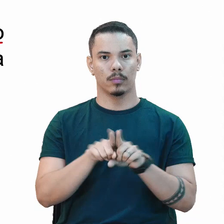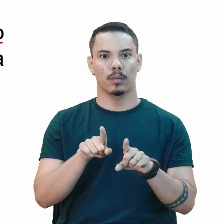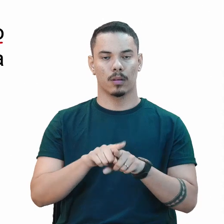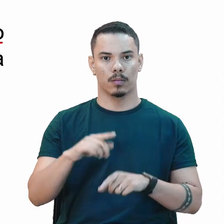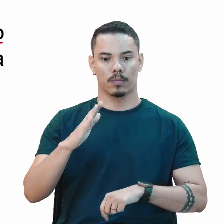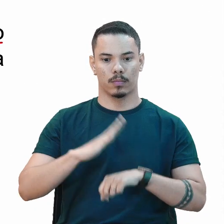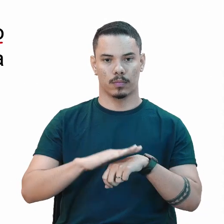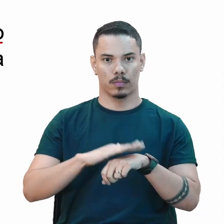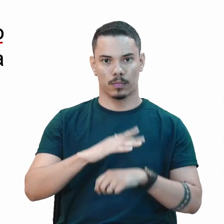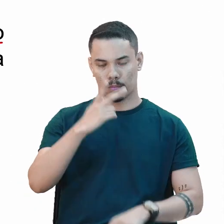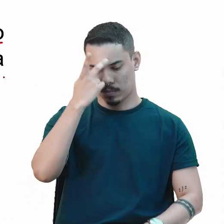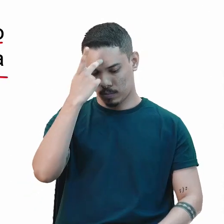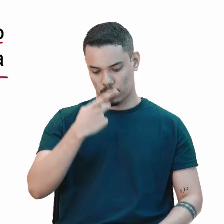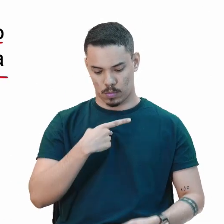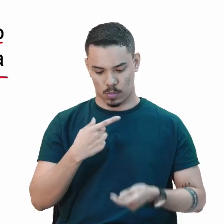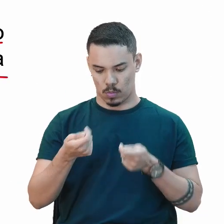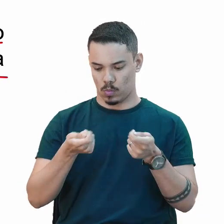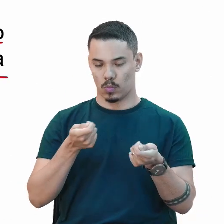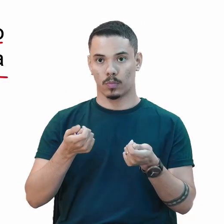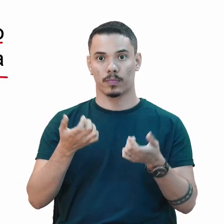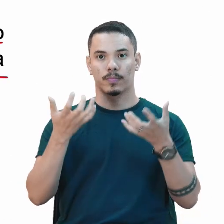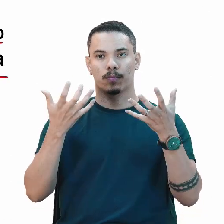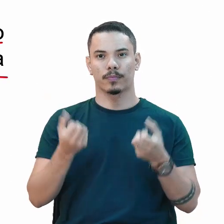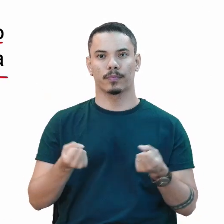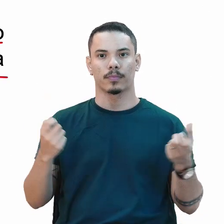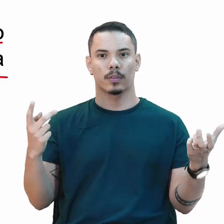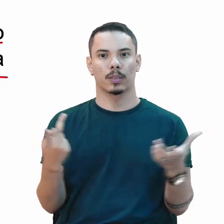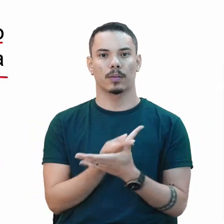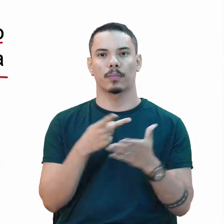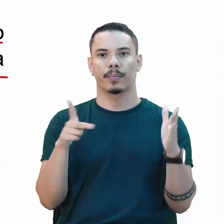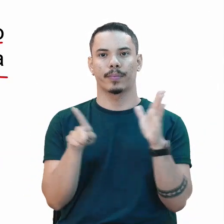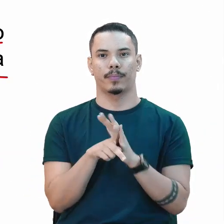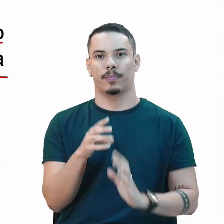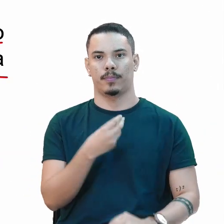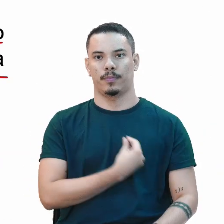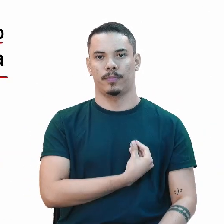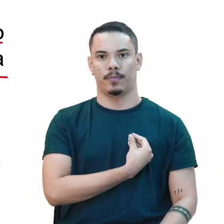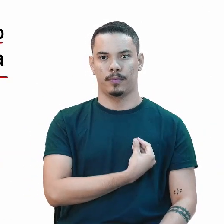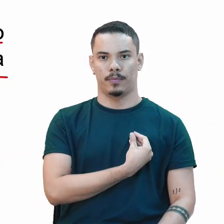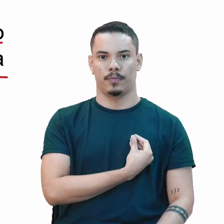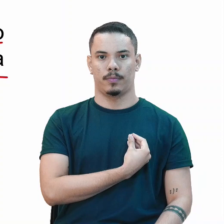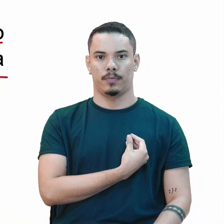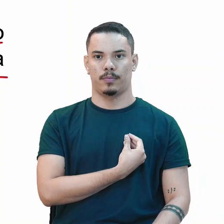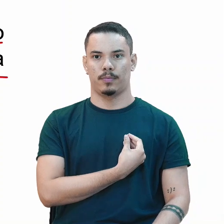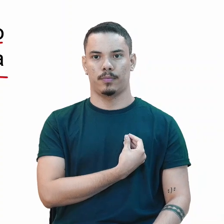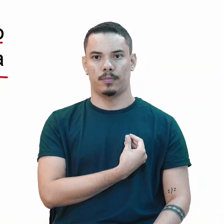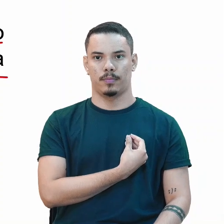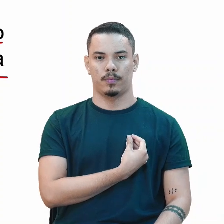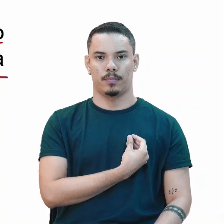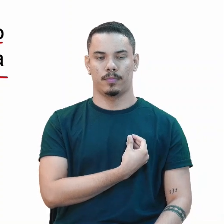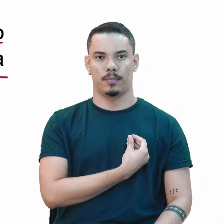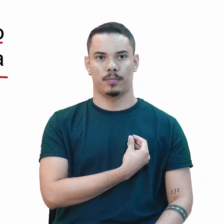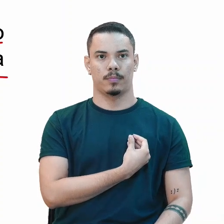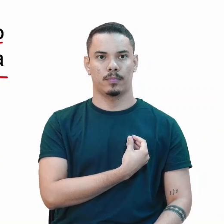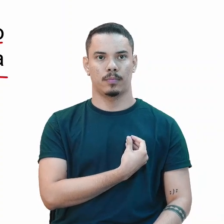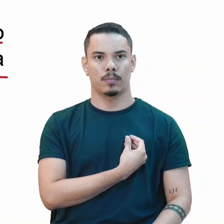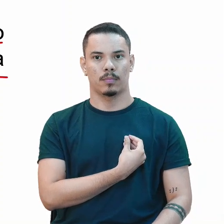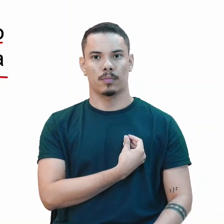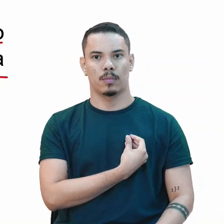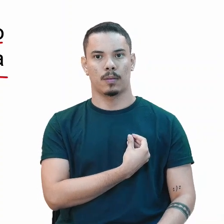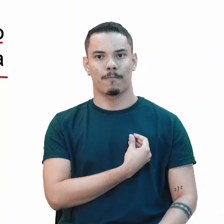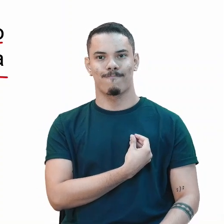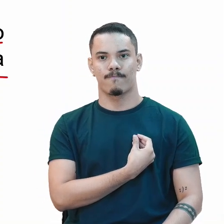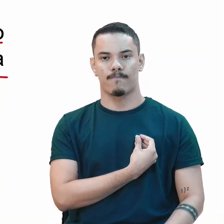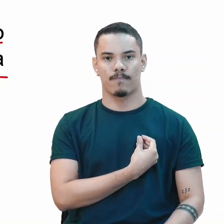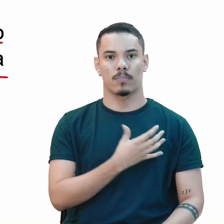autocontrole, a aceitação dos acontecimentos da vida. O homem sábio, segundo o